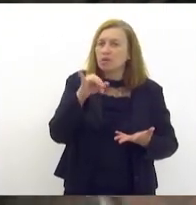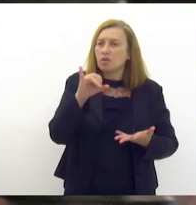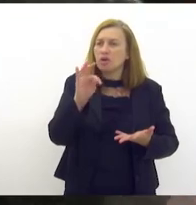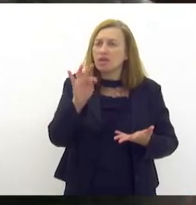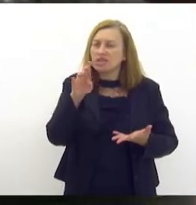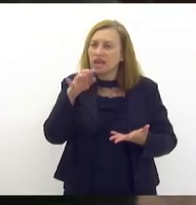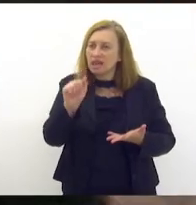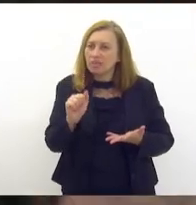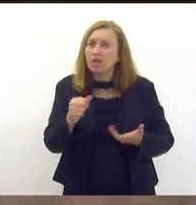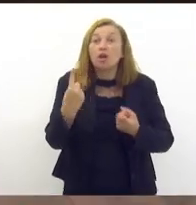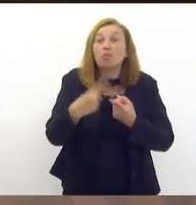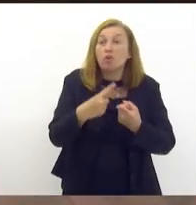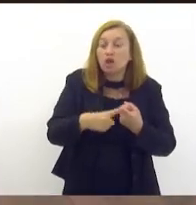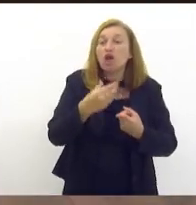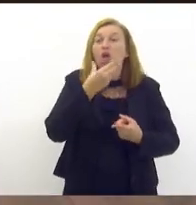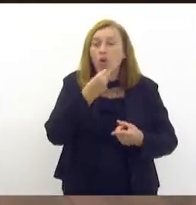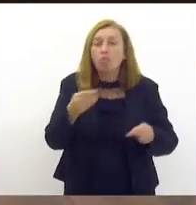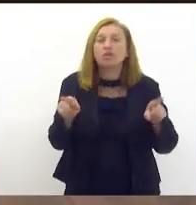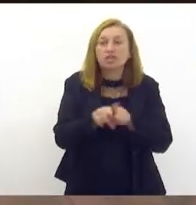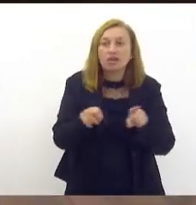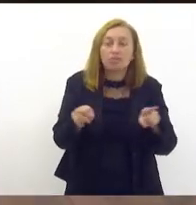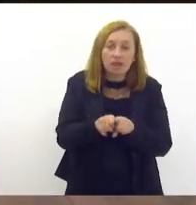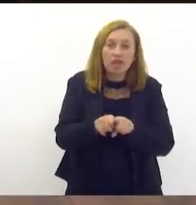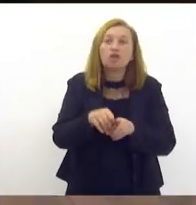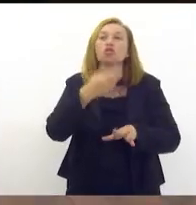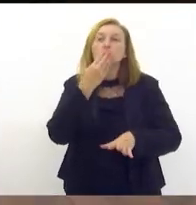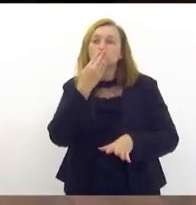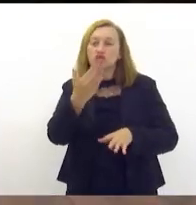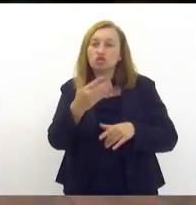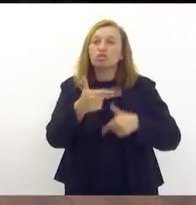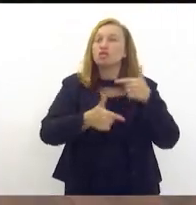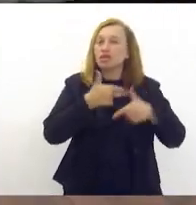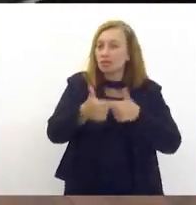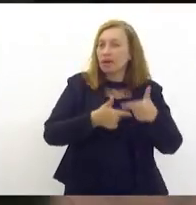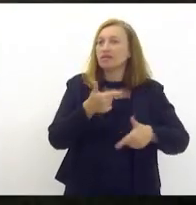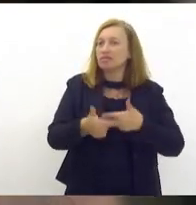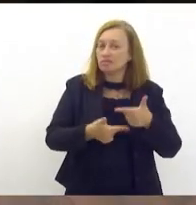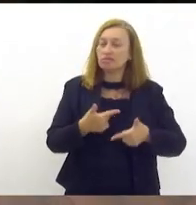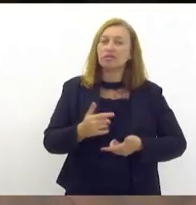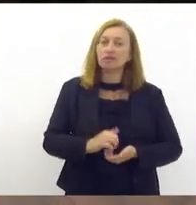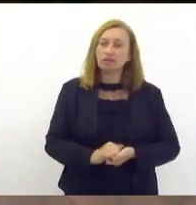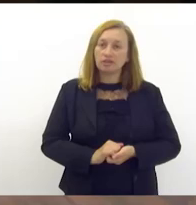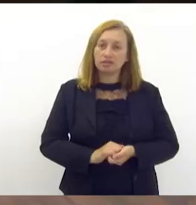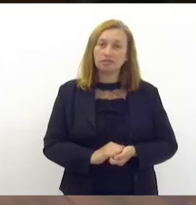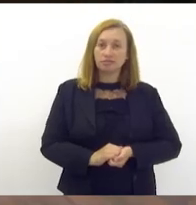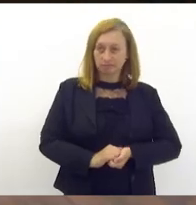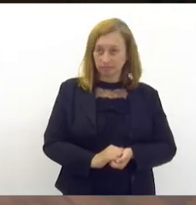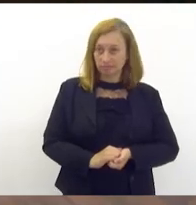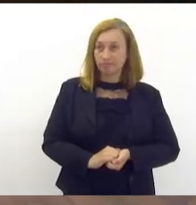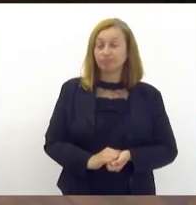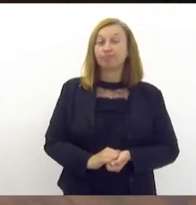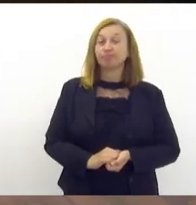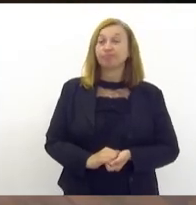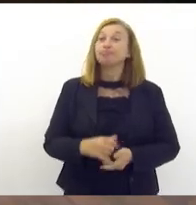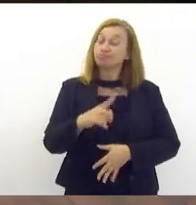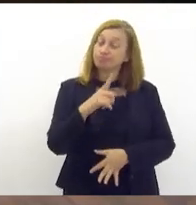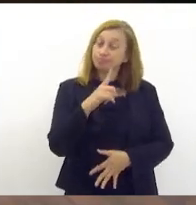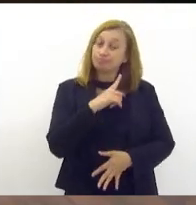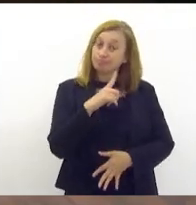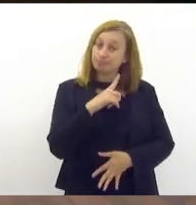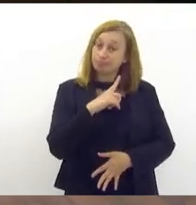homens também realizam esse tipo de trabalho. E se eu estivesse